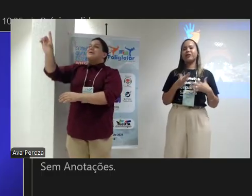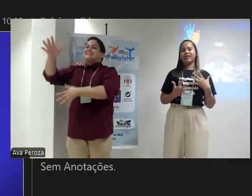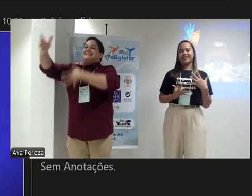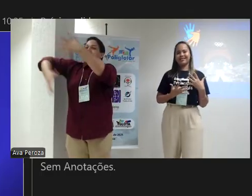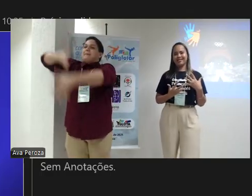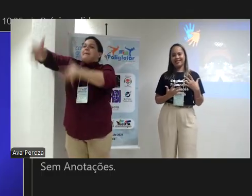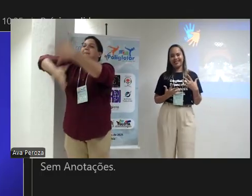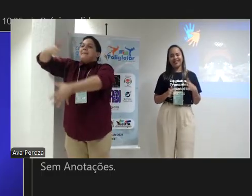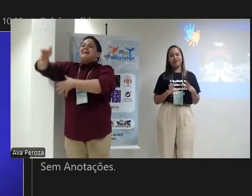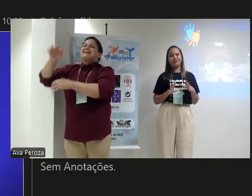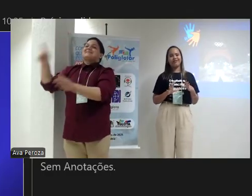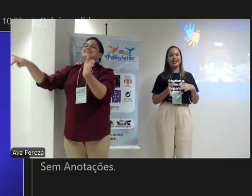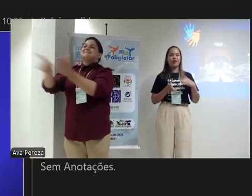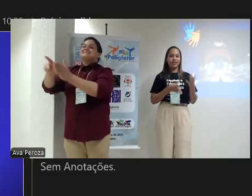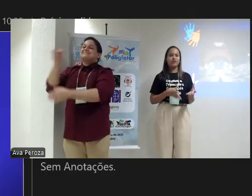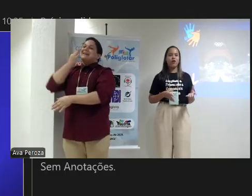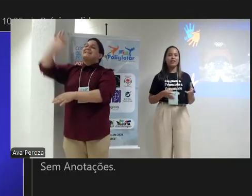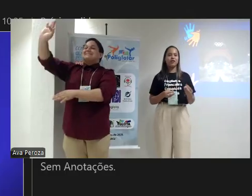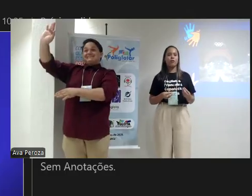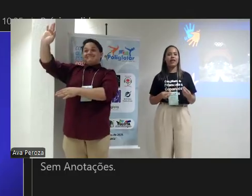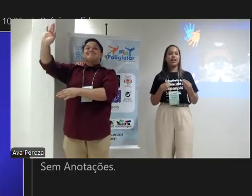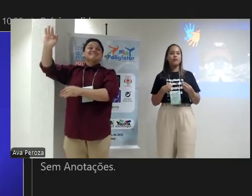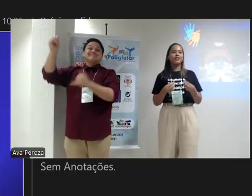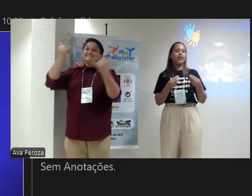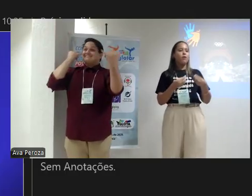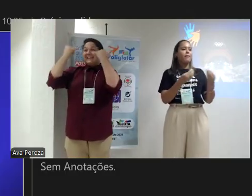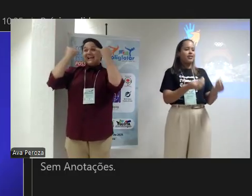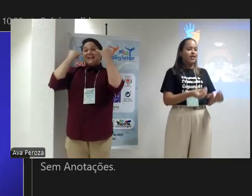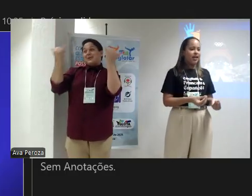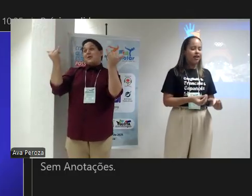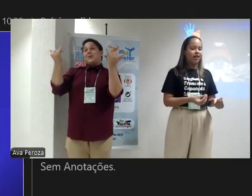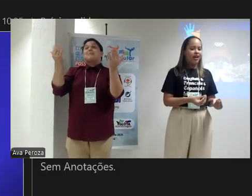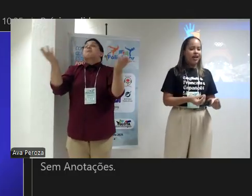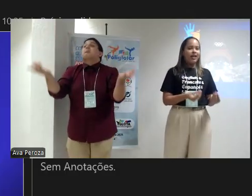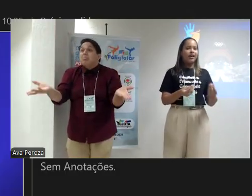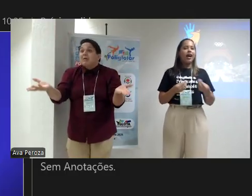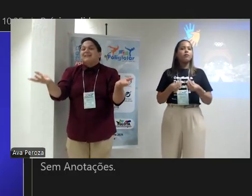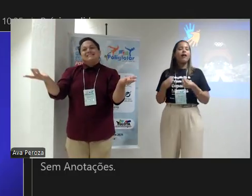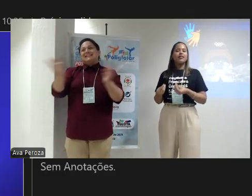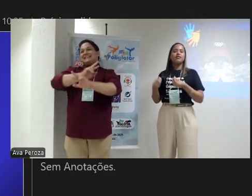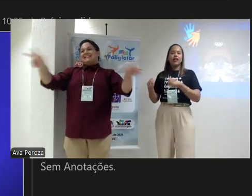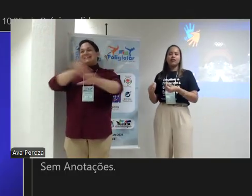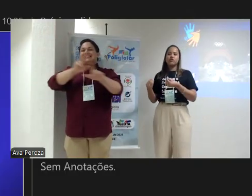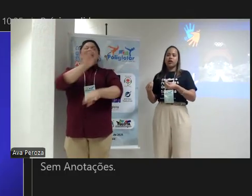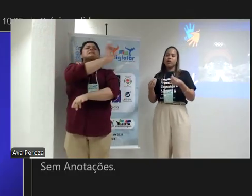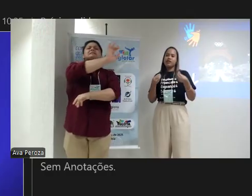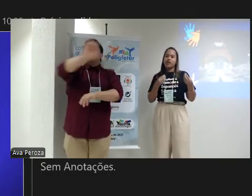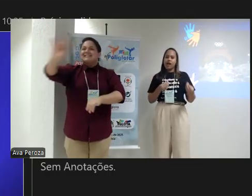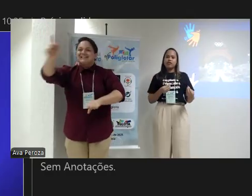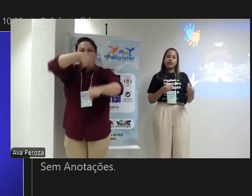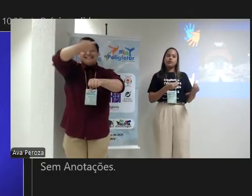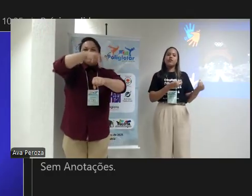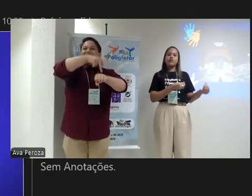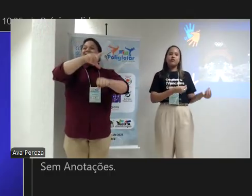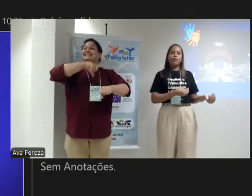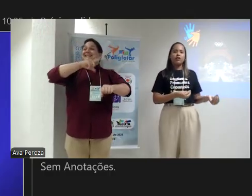em Libras. Então, é uma desinformação, porque a Libras é a língua brasileira. E cada país tem a sua língua de sinais.